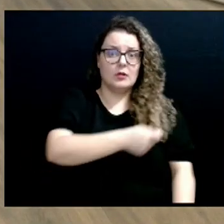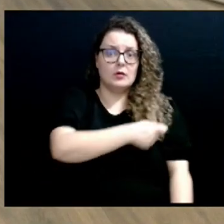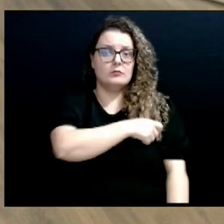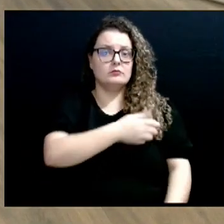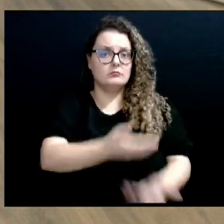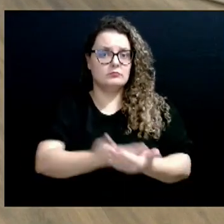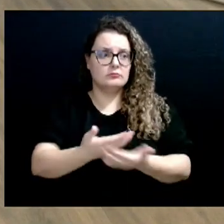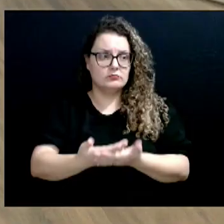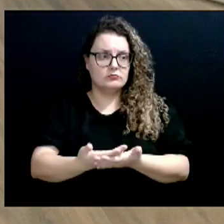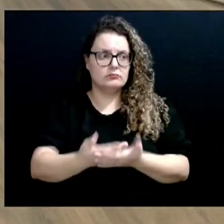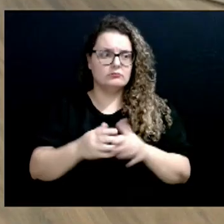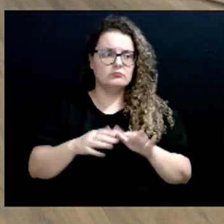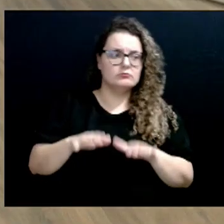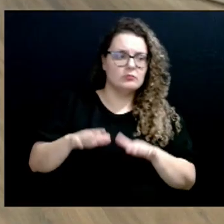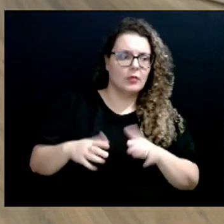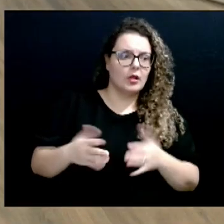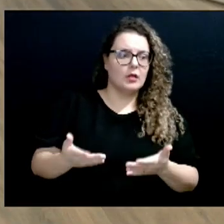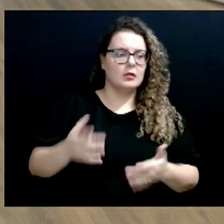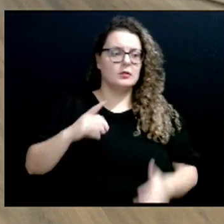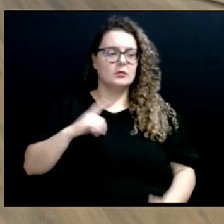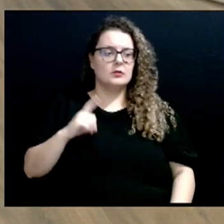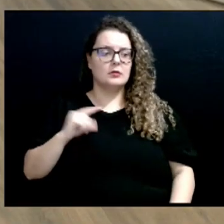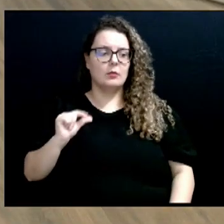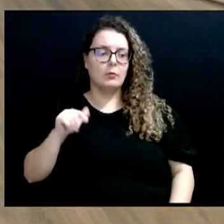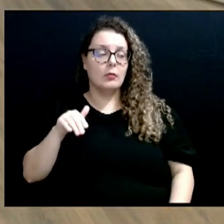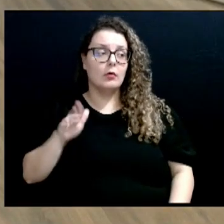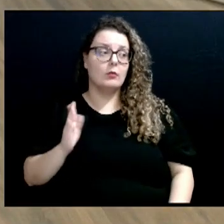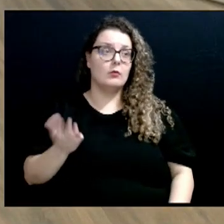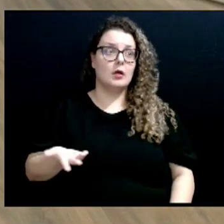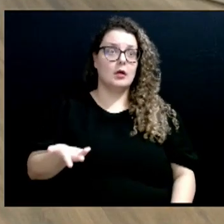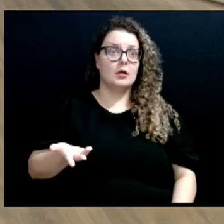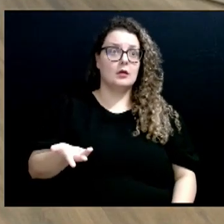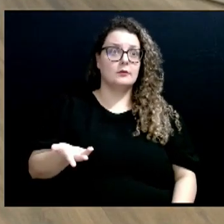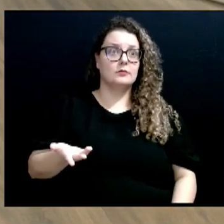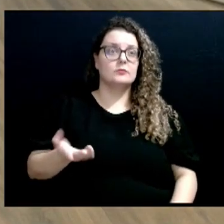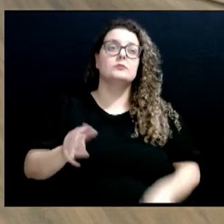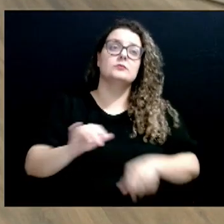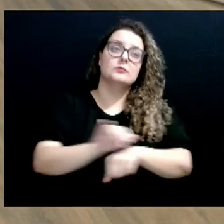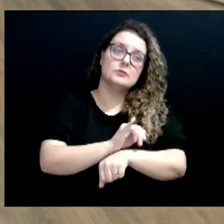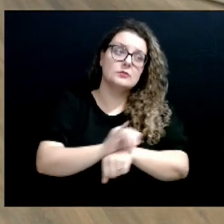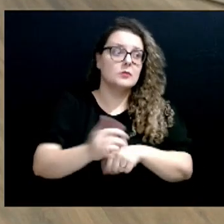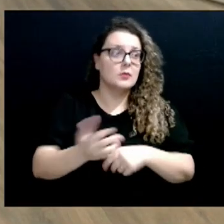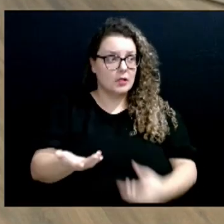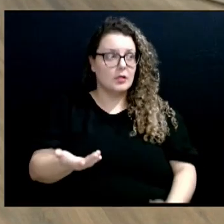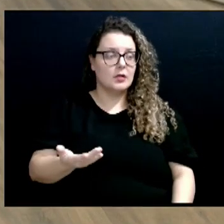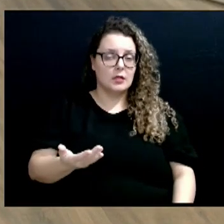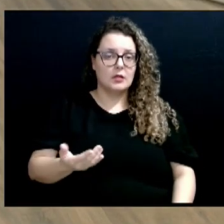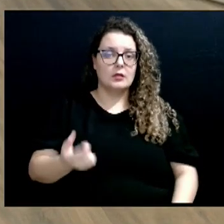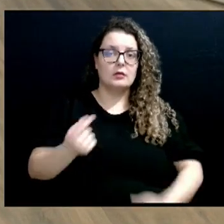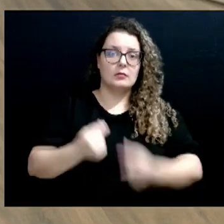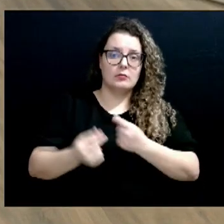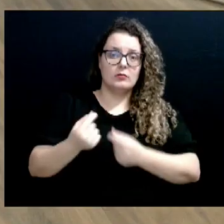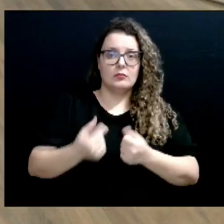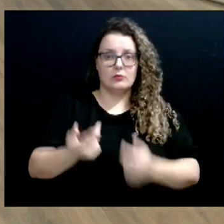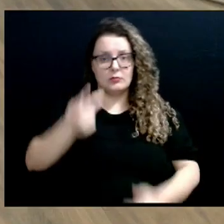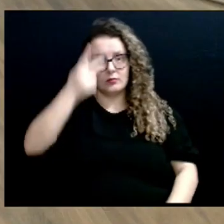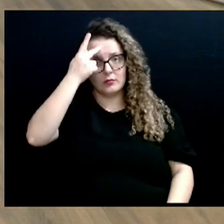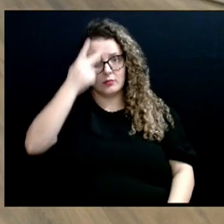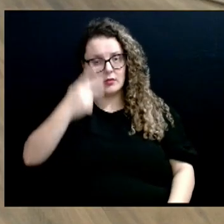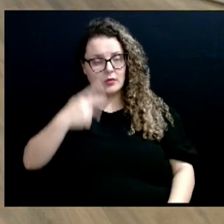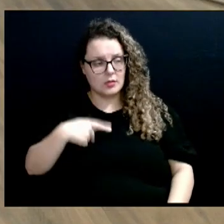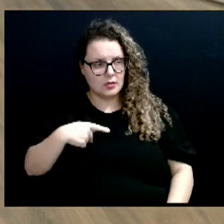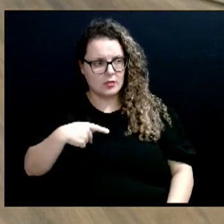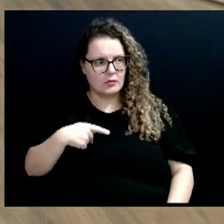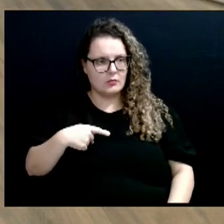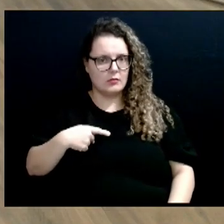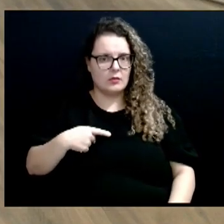talvez devesse ter um pouco mais de estratégia, até por parte financeira mesmo, e precificar,